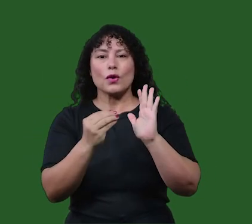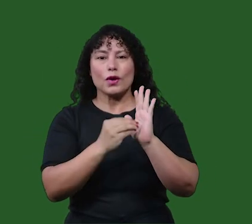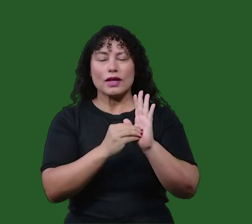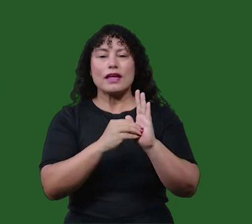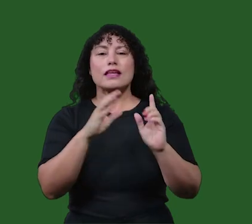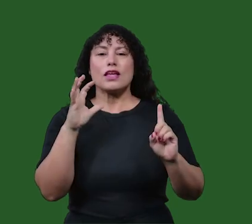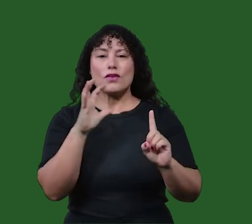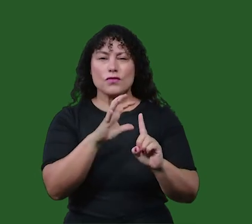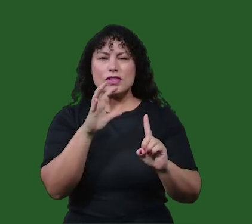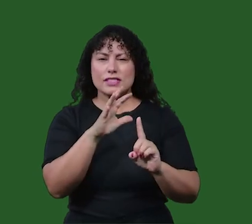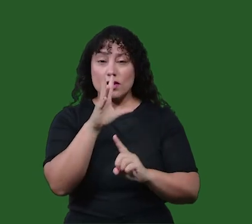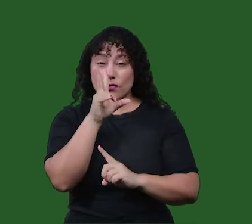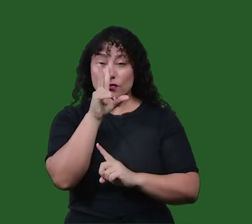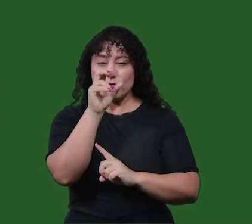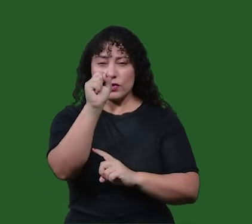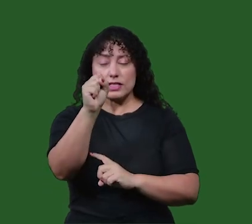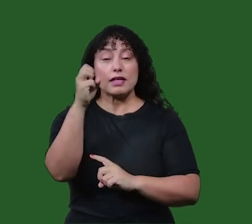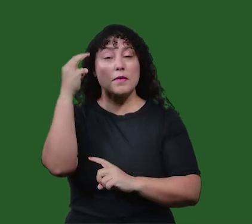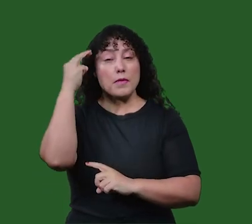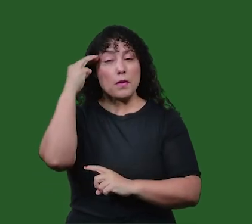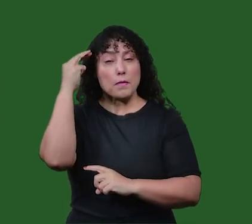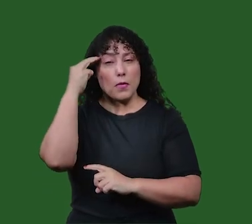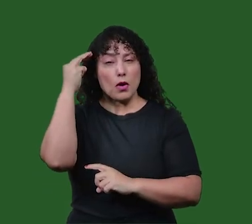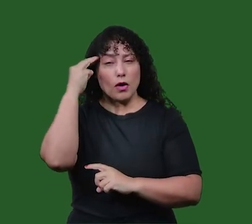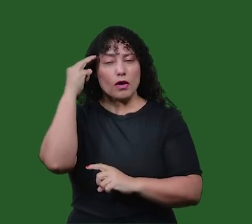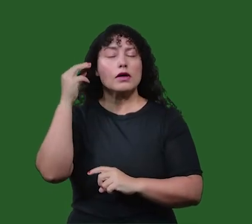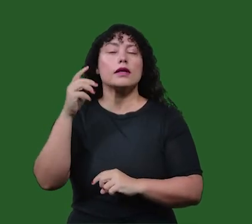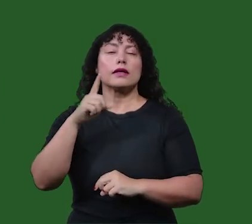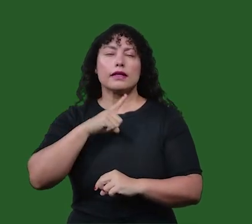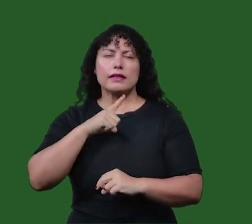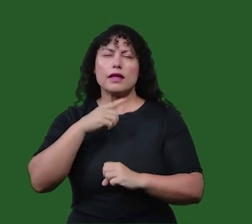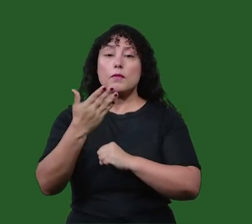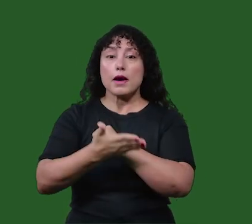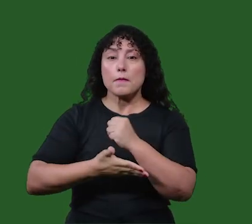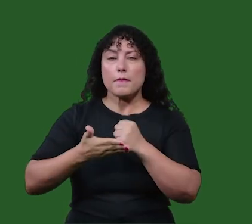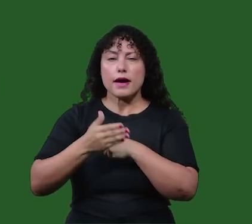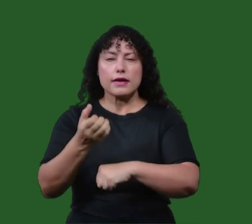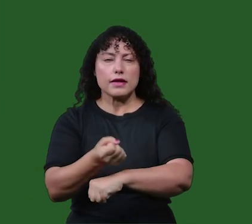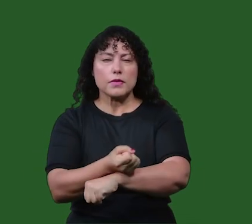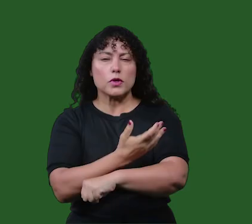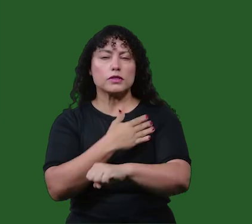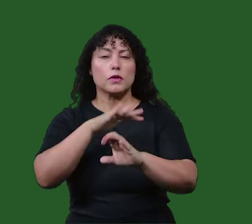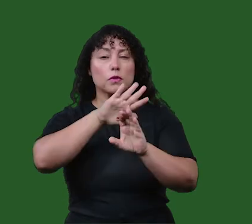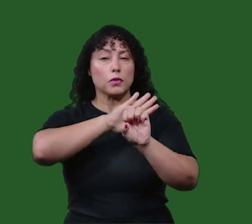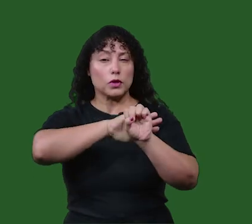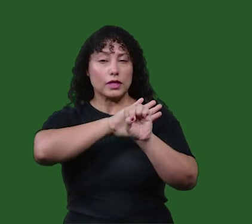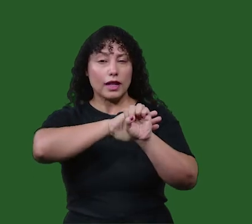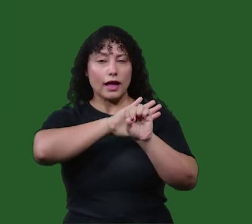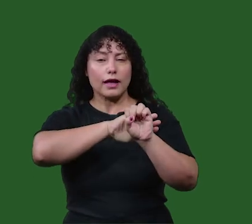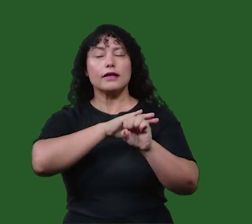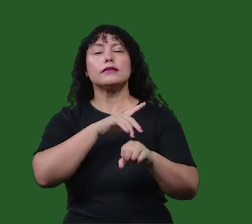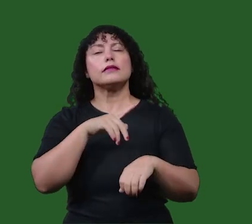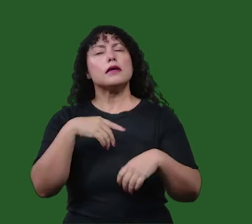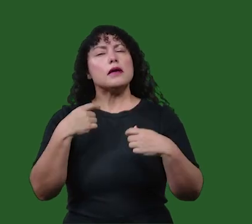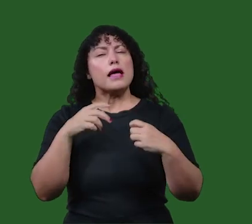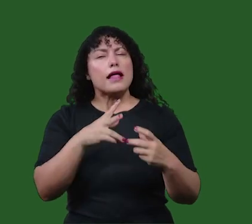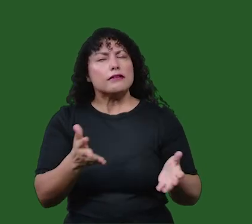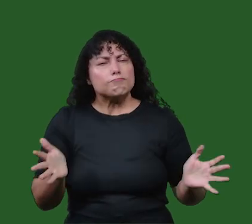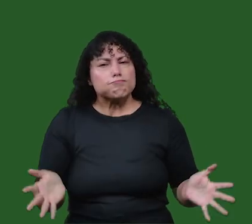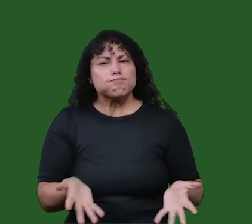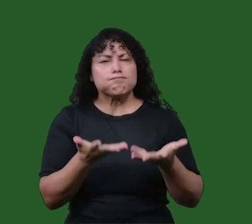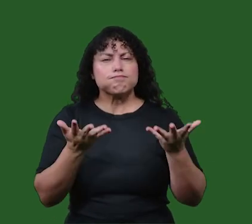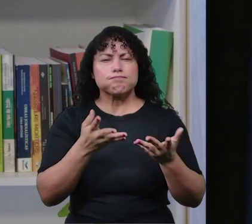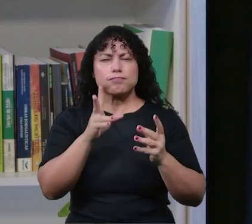Coloquei também que influencia fortemente na memória. Uma memória que tenha uma base emocional por trás, ela tende a